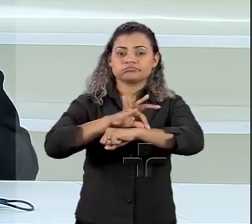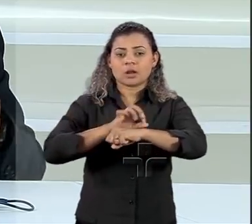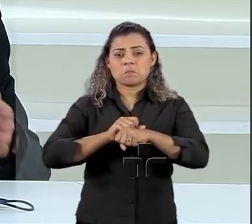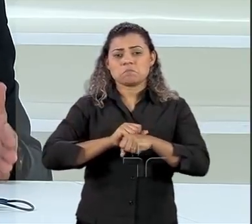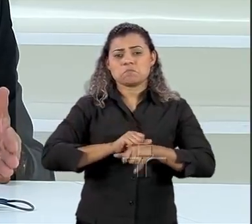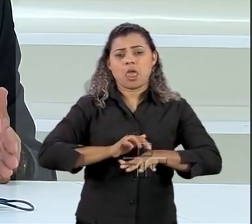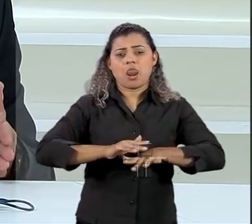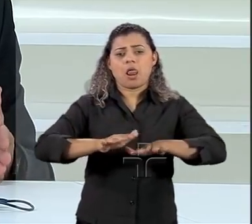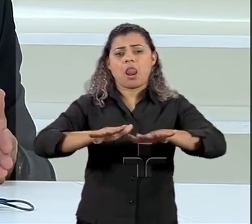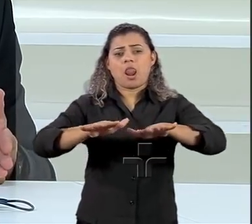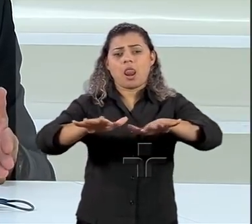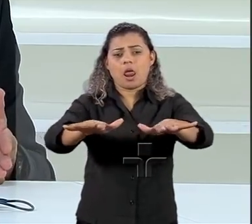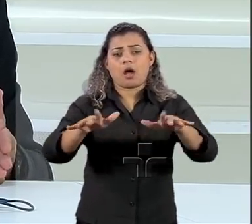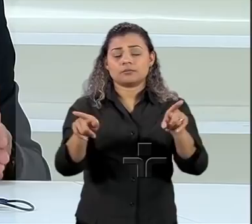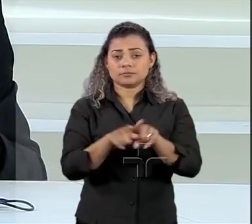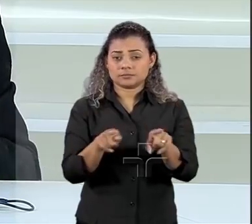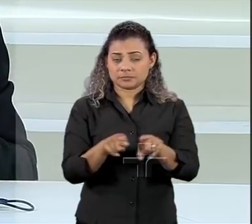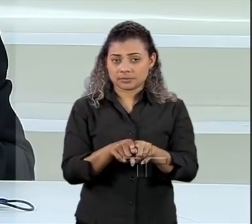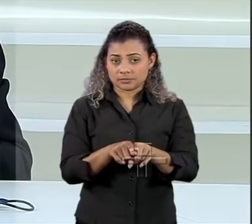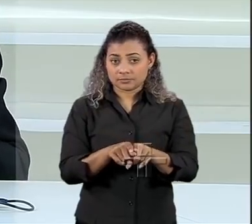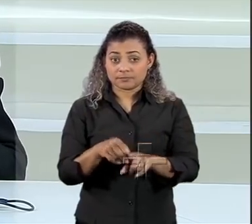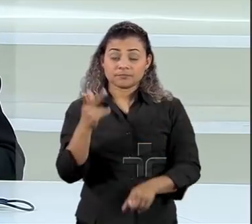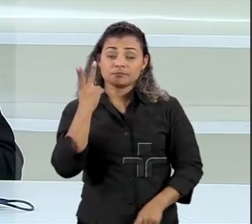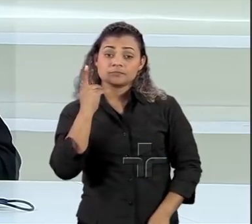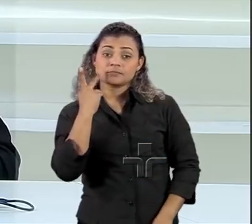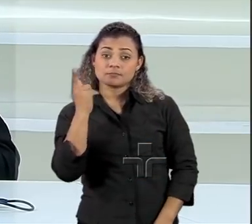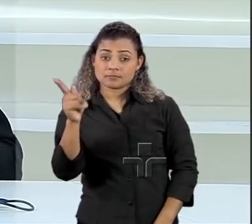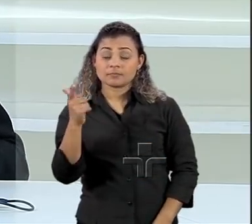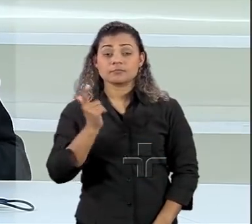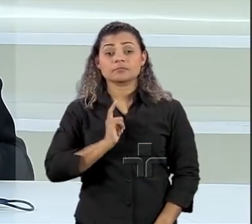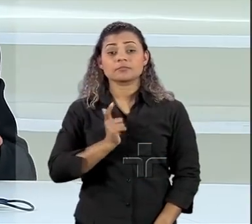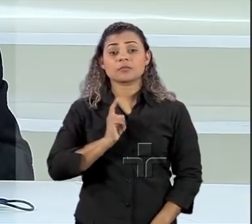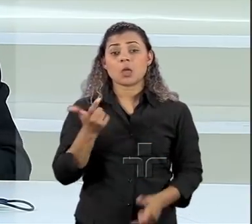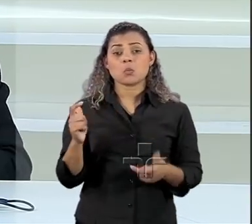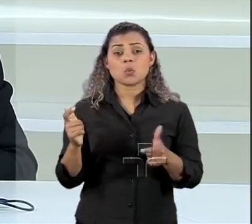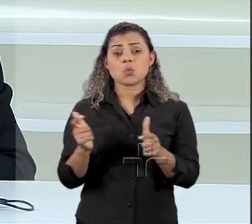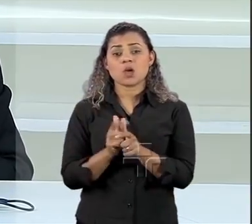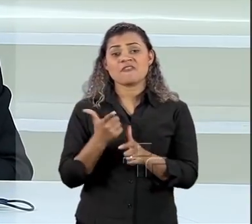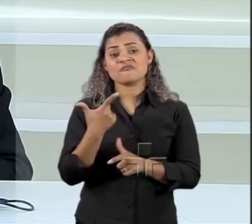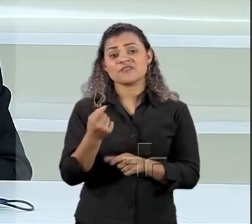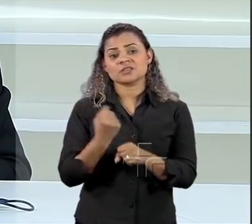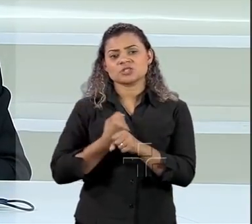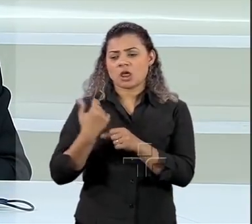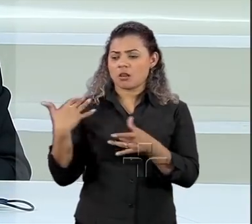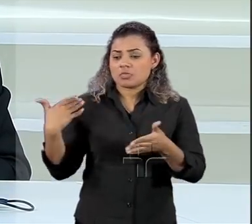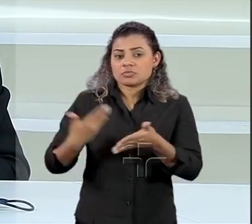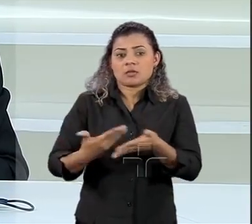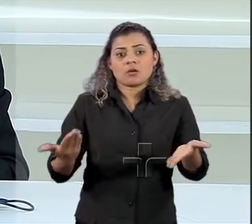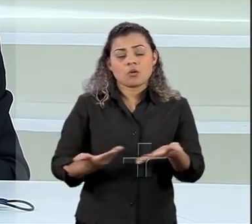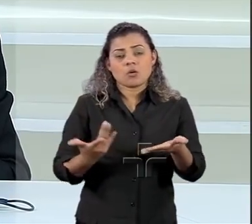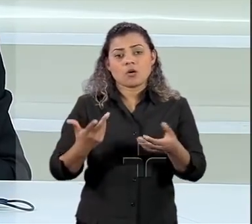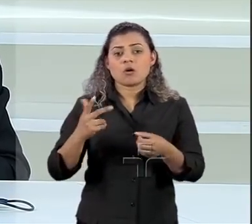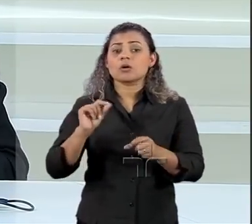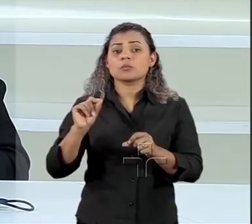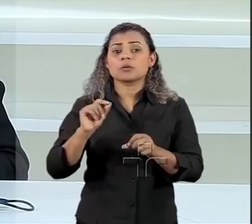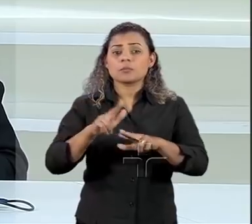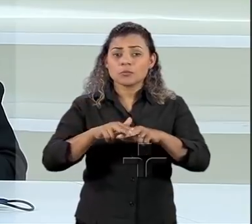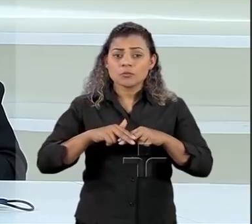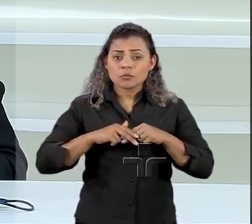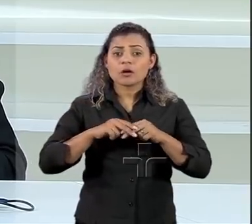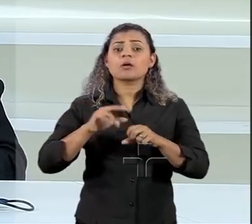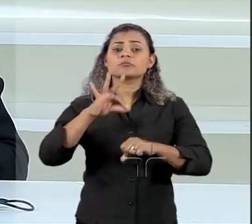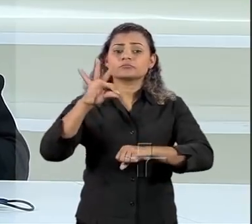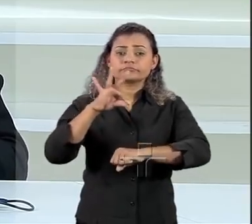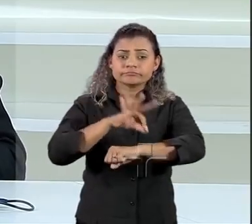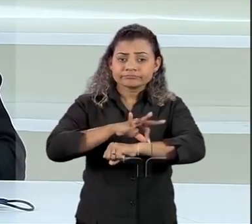perpetuação. Esse ano, no Ceará, por exemplo, nós estamos com o nosso menor índice em 20 anos de infecções por as arboviroses